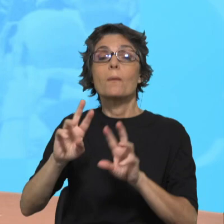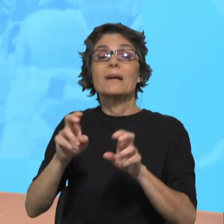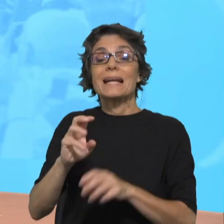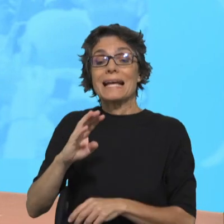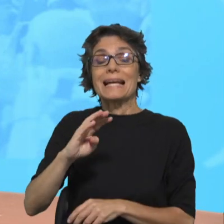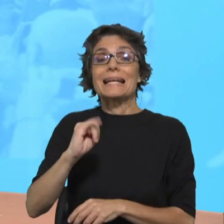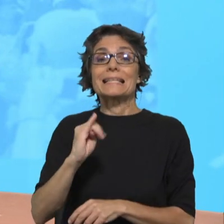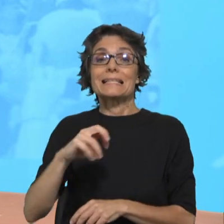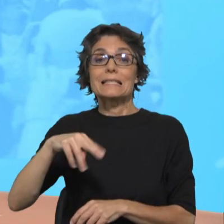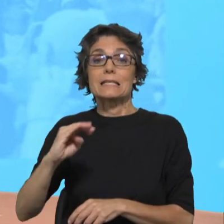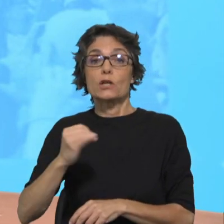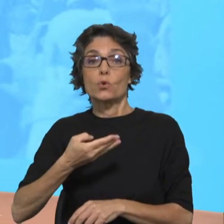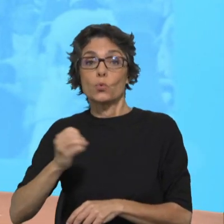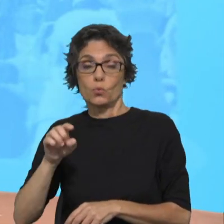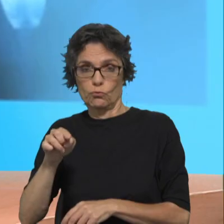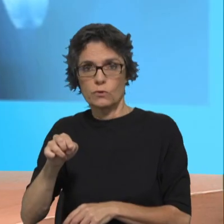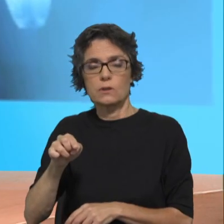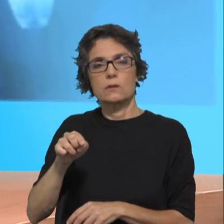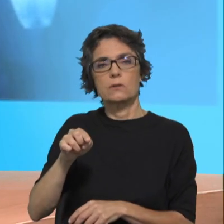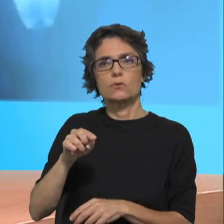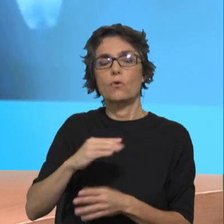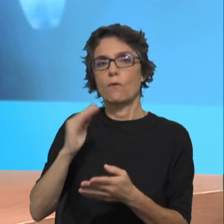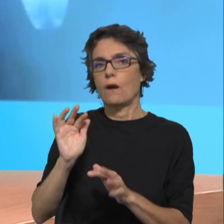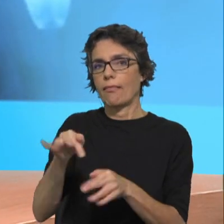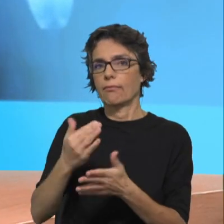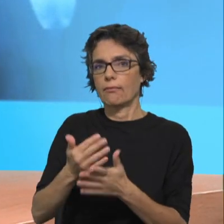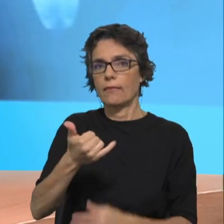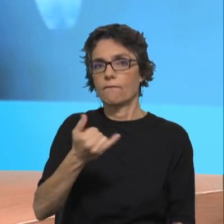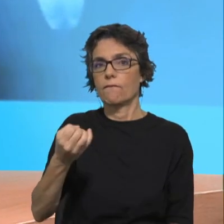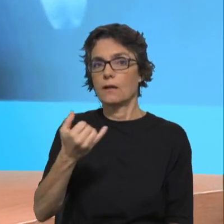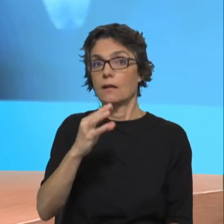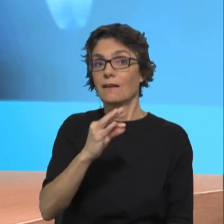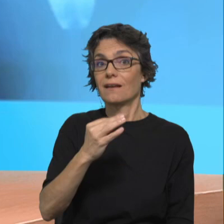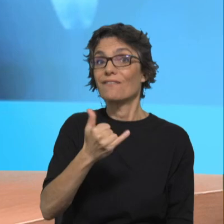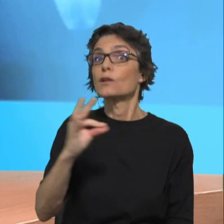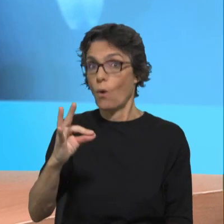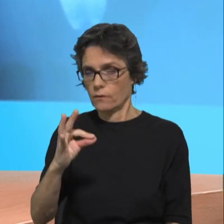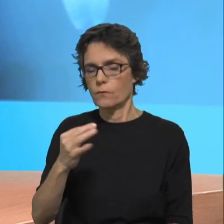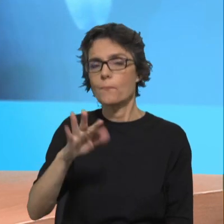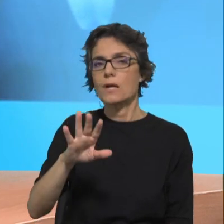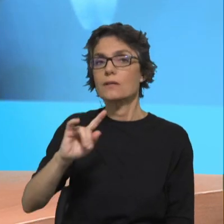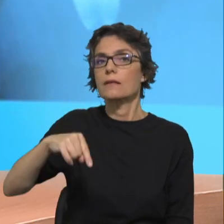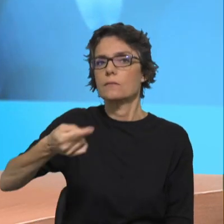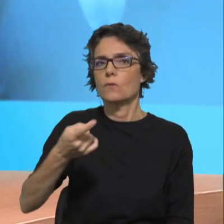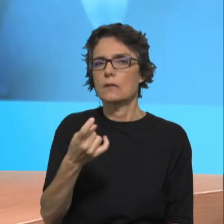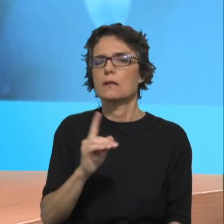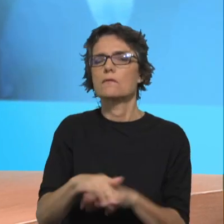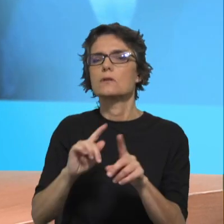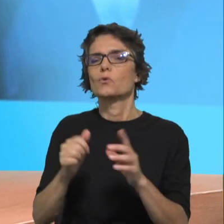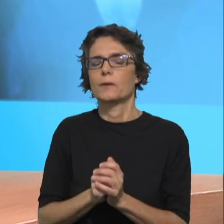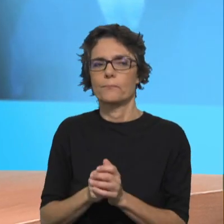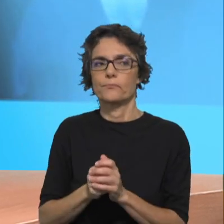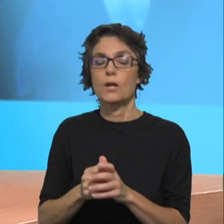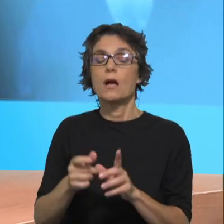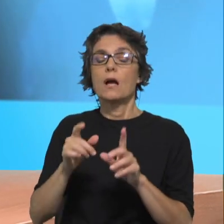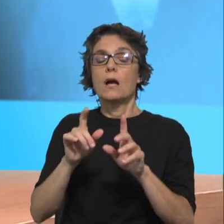formal terminará em 24, não é? E, portanto, depois é preciso fazer aquilo que eu vou chamando como um reset. O que é que eu quero dizer